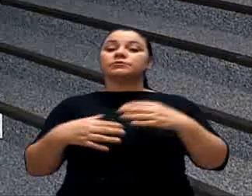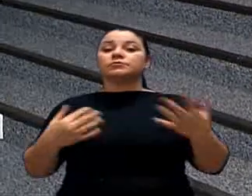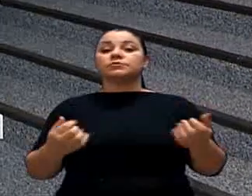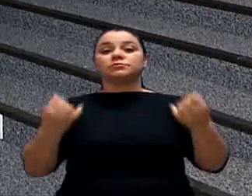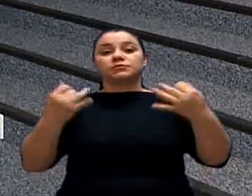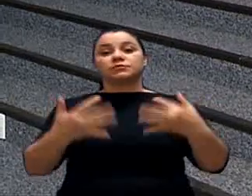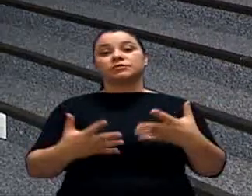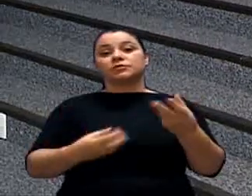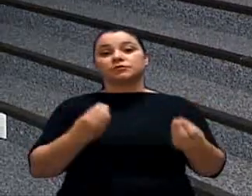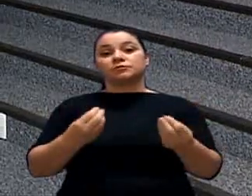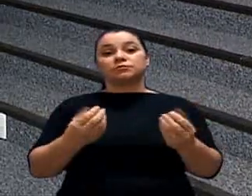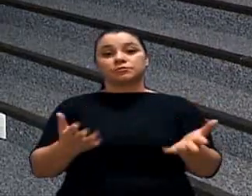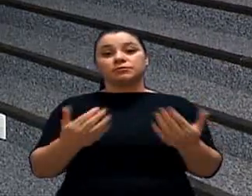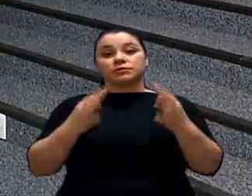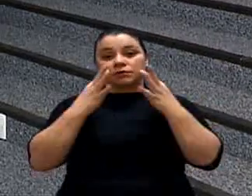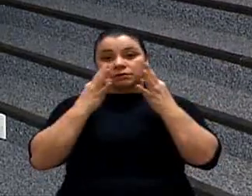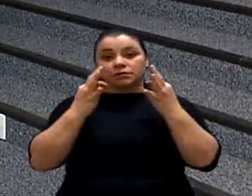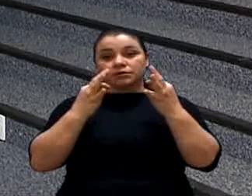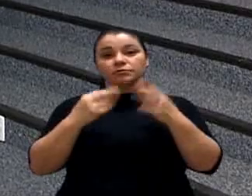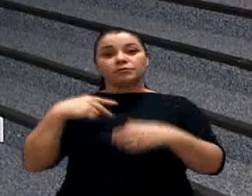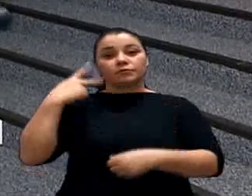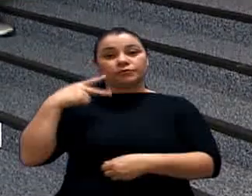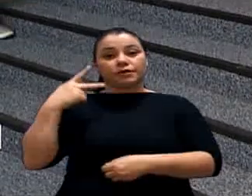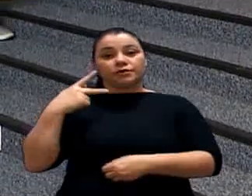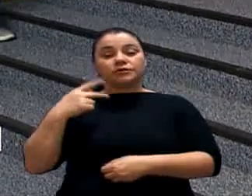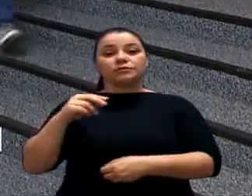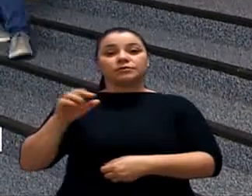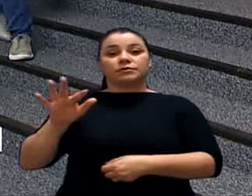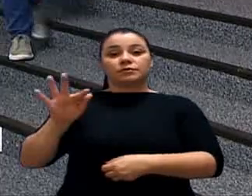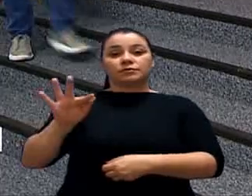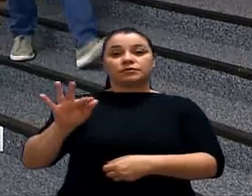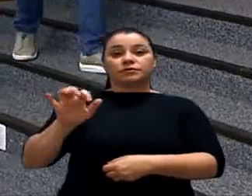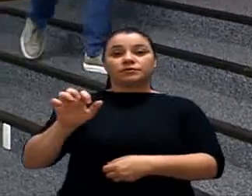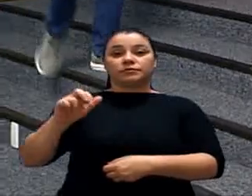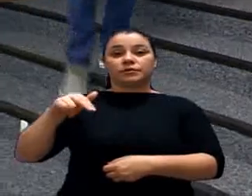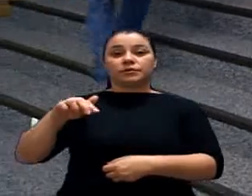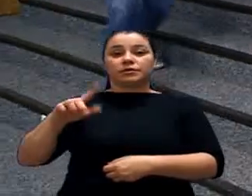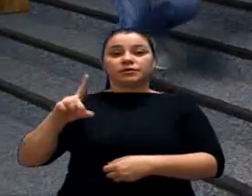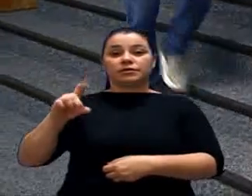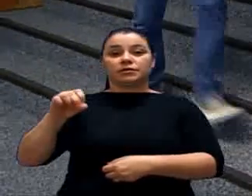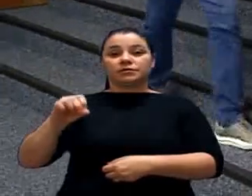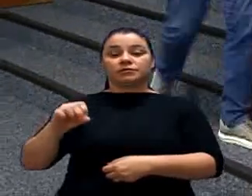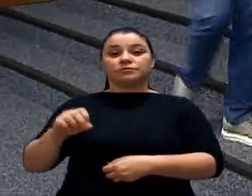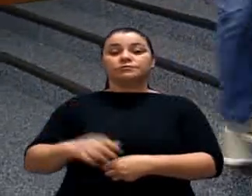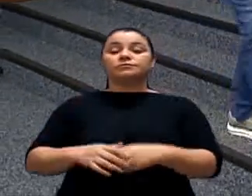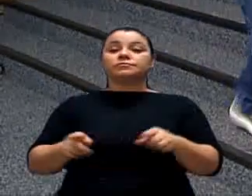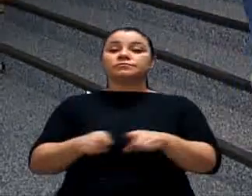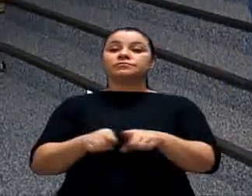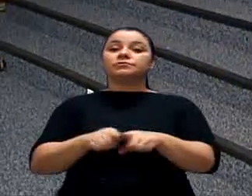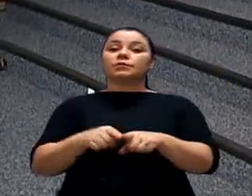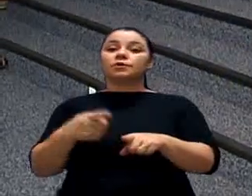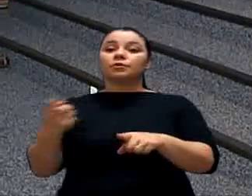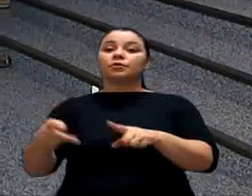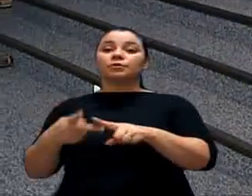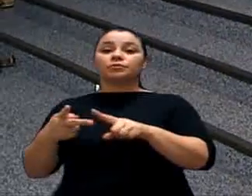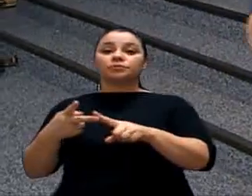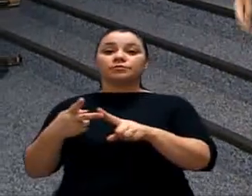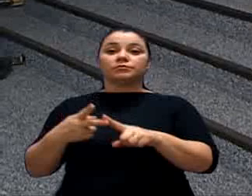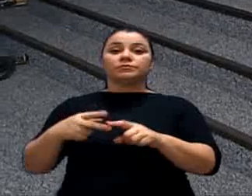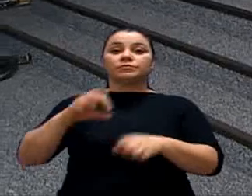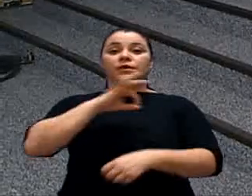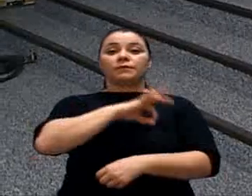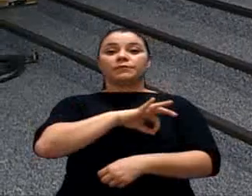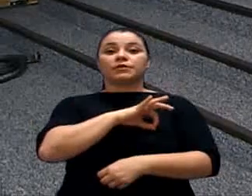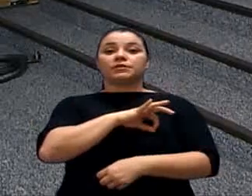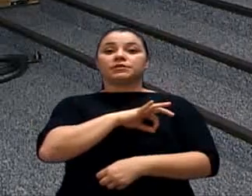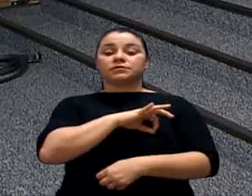nós chamamos aqui à frente o vereador Fernando Dini, que já está aqui, e os integrantes da Polícia Militar, que